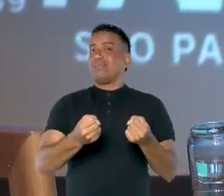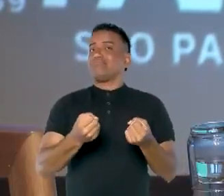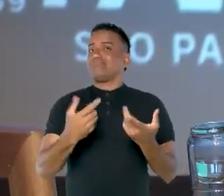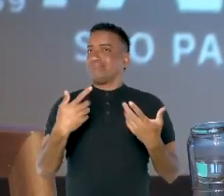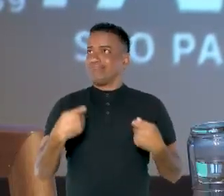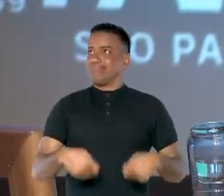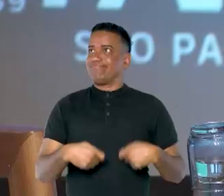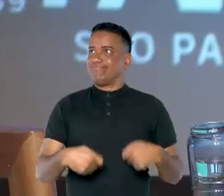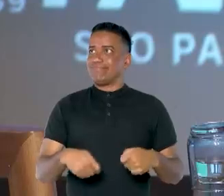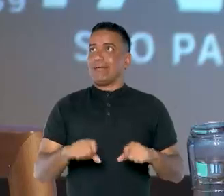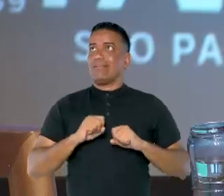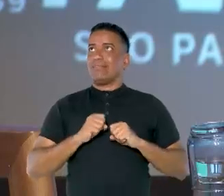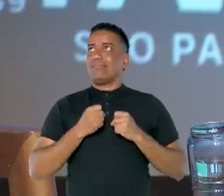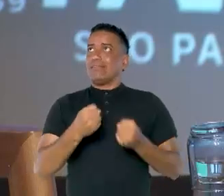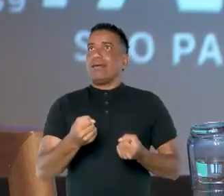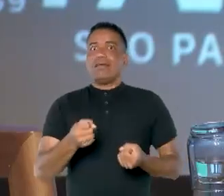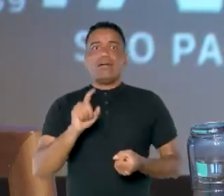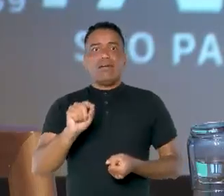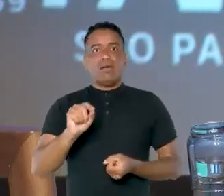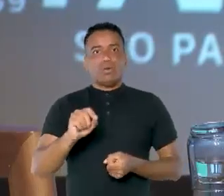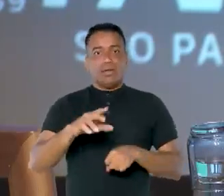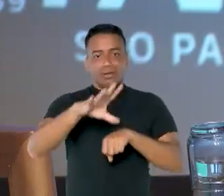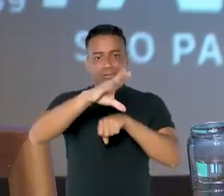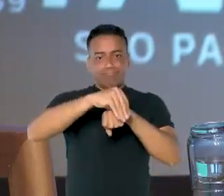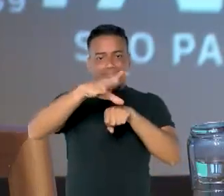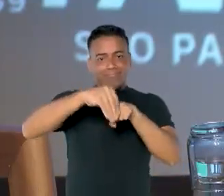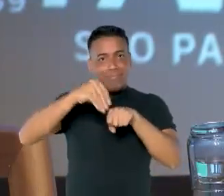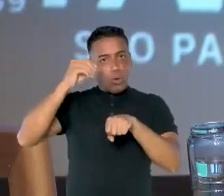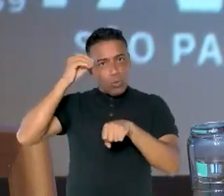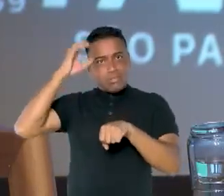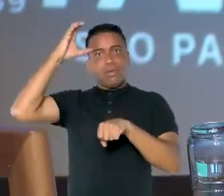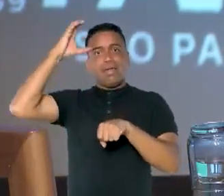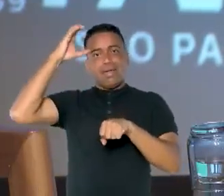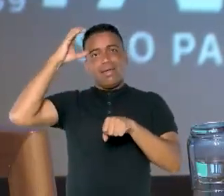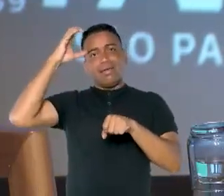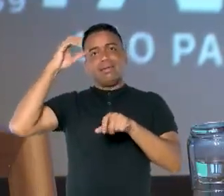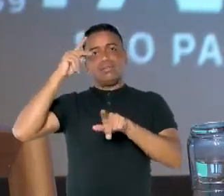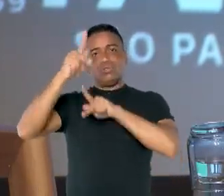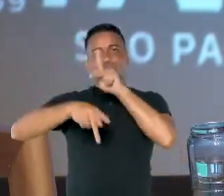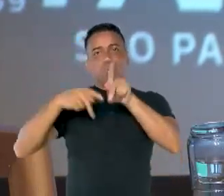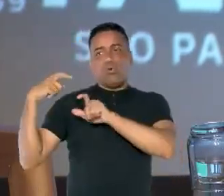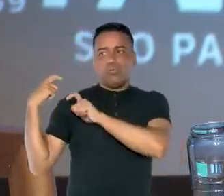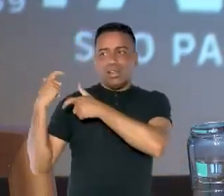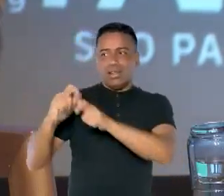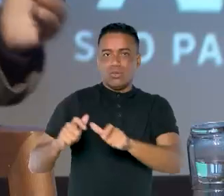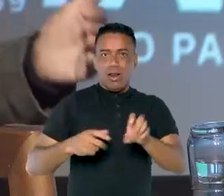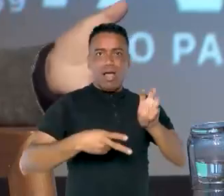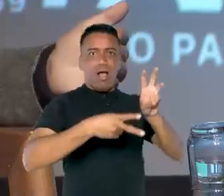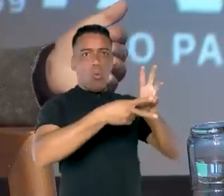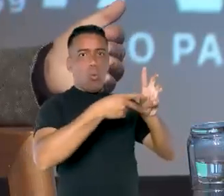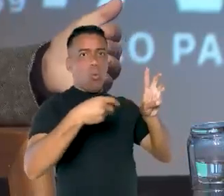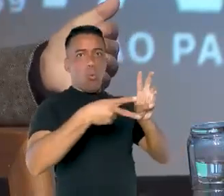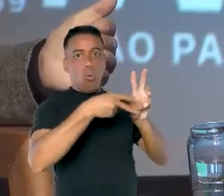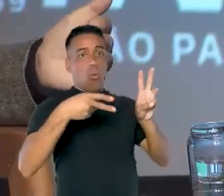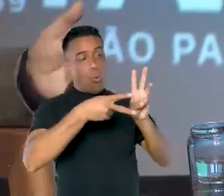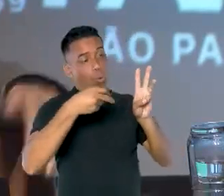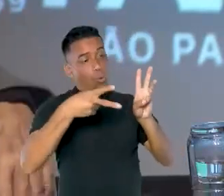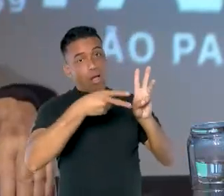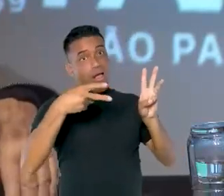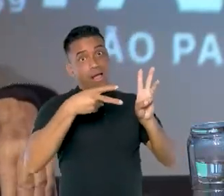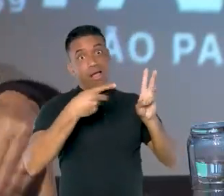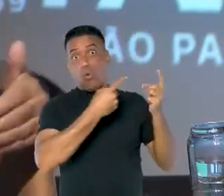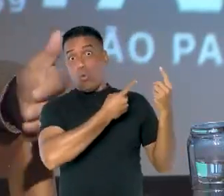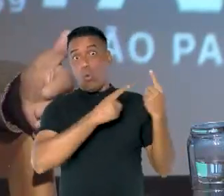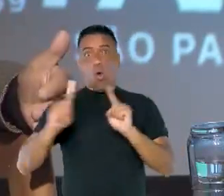nos defender é defender a sabedoria das comunidades tradicionais contra o avanço,